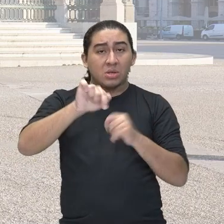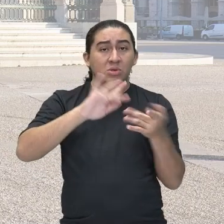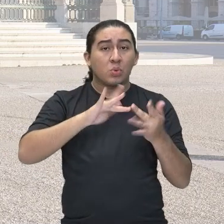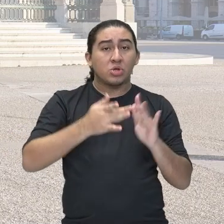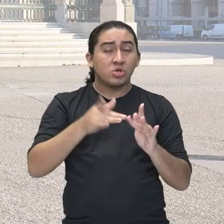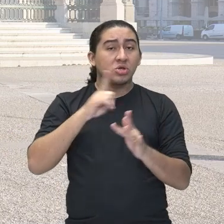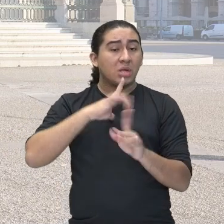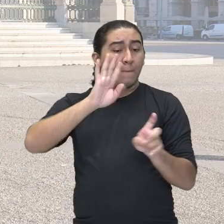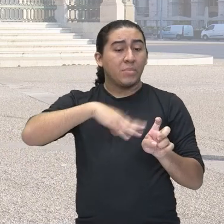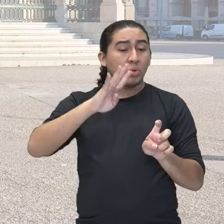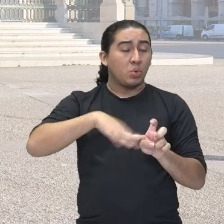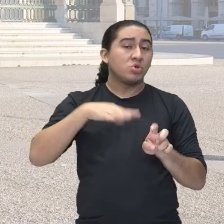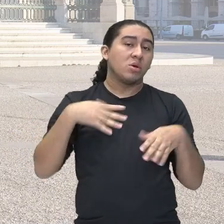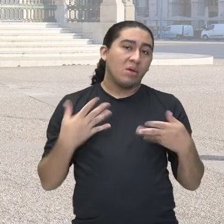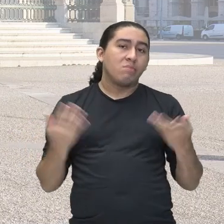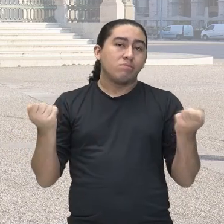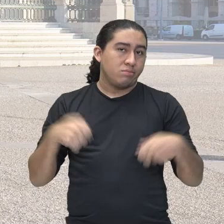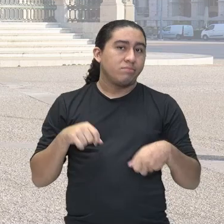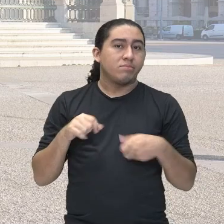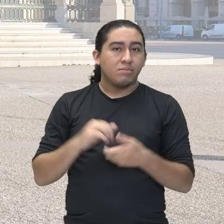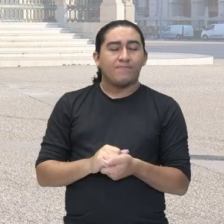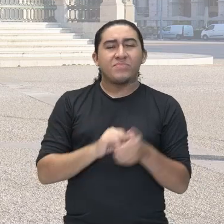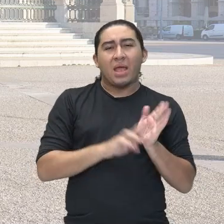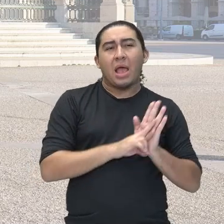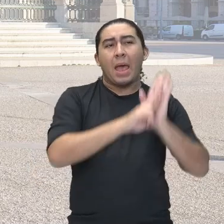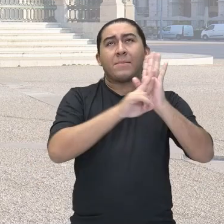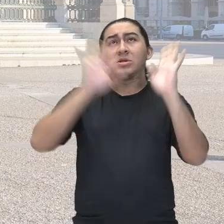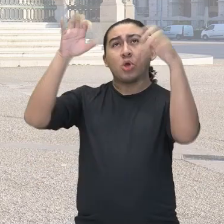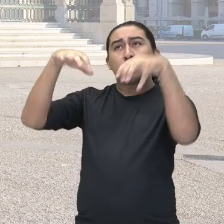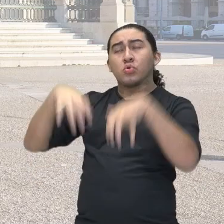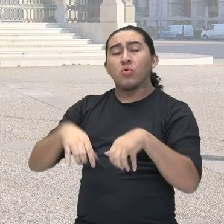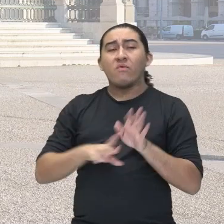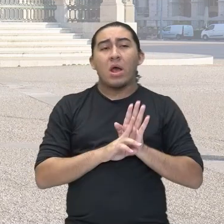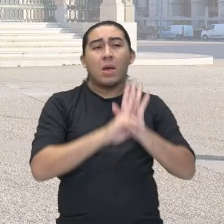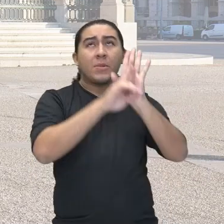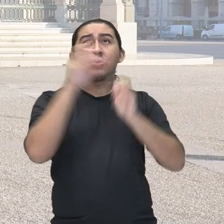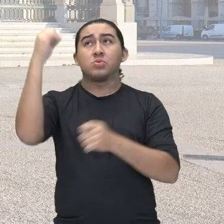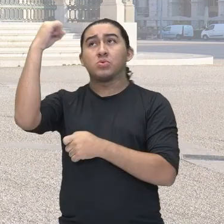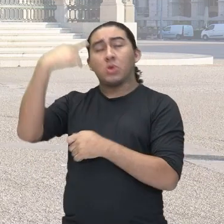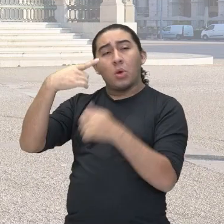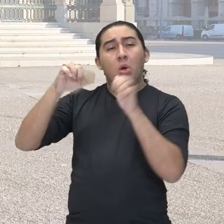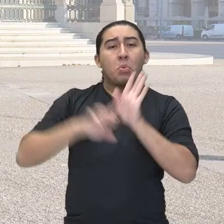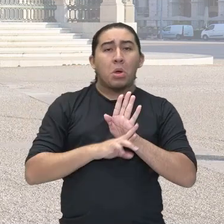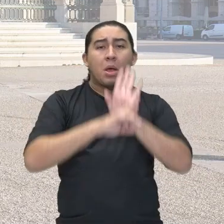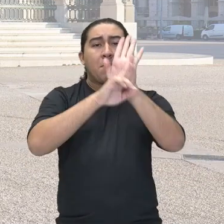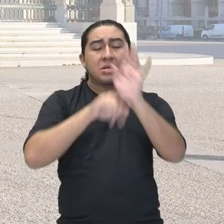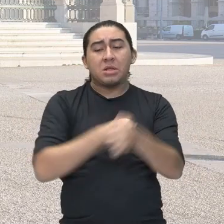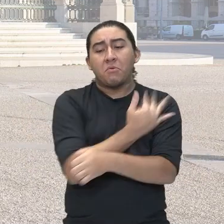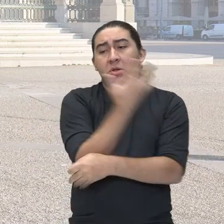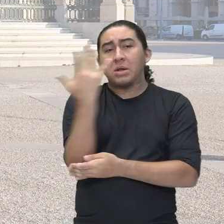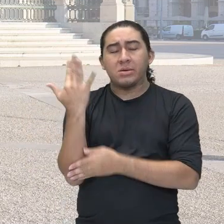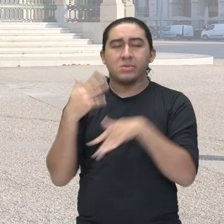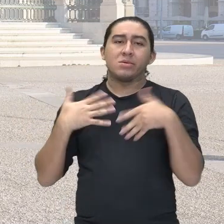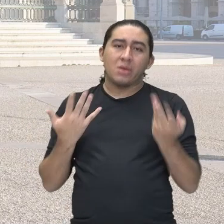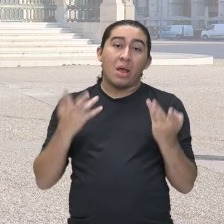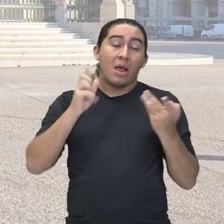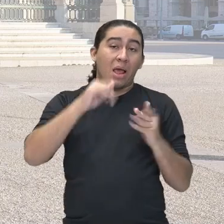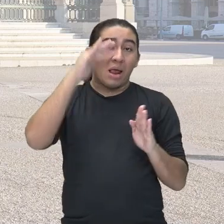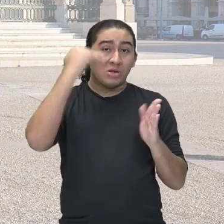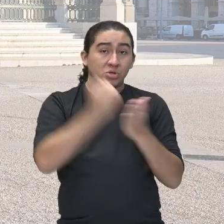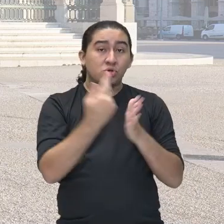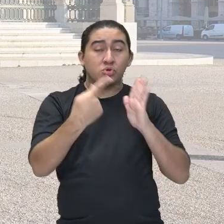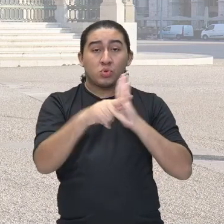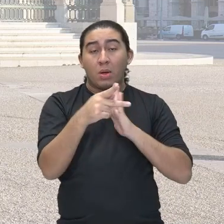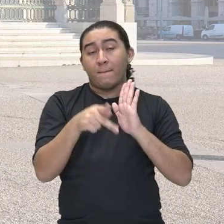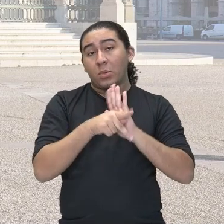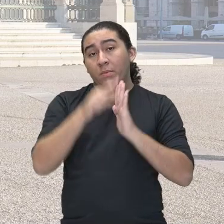época. Era a questão da religiosidade, a forma como eles viam a crença deles, né? Temos